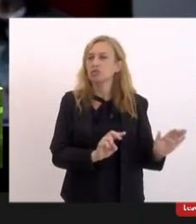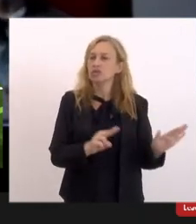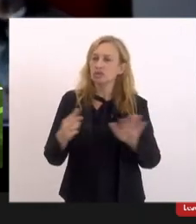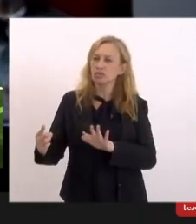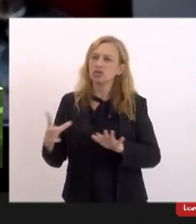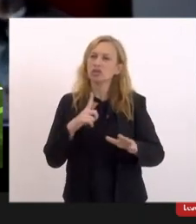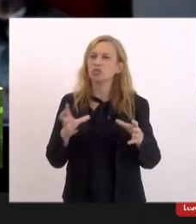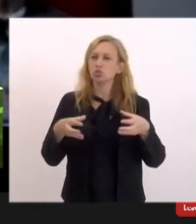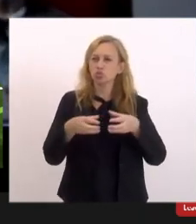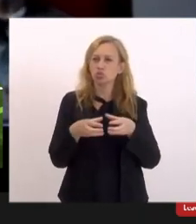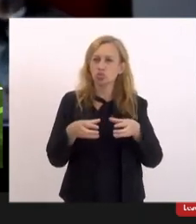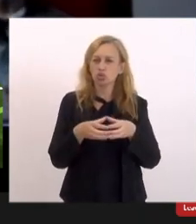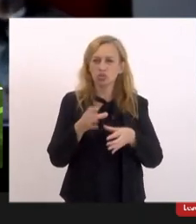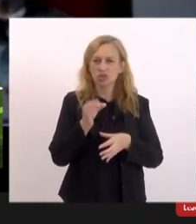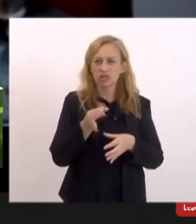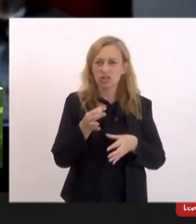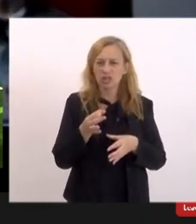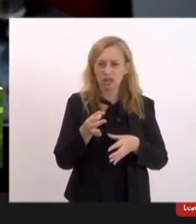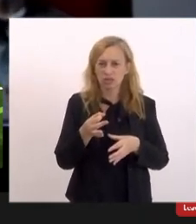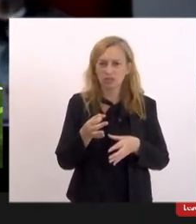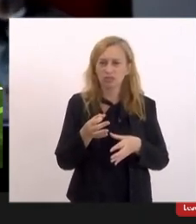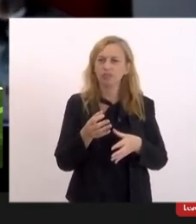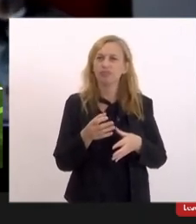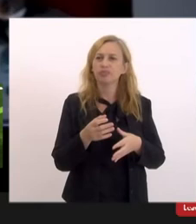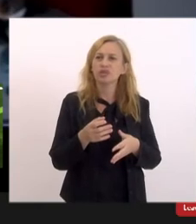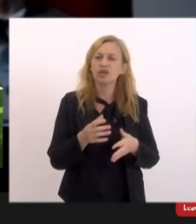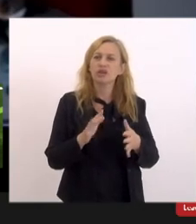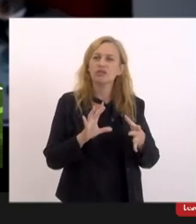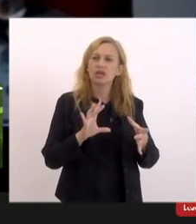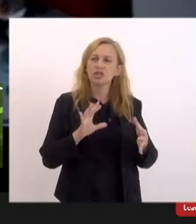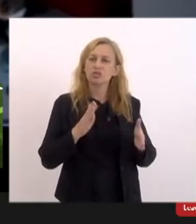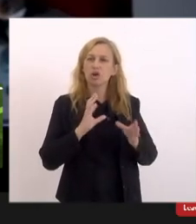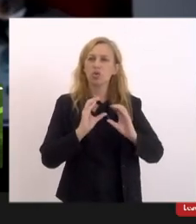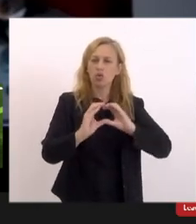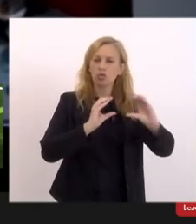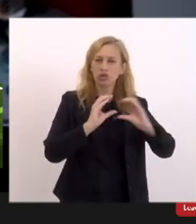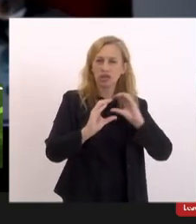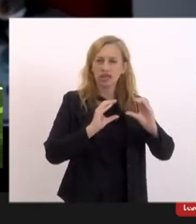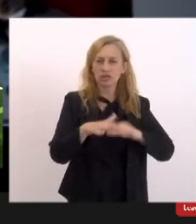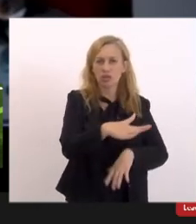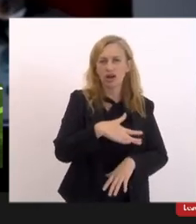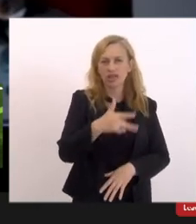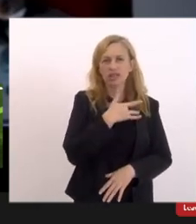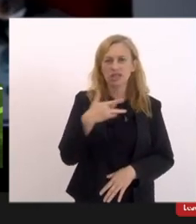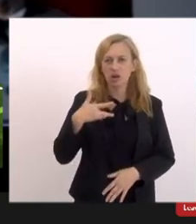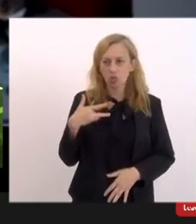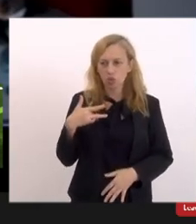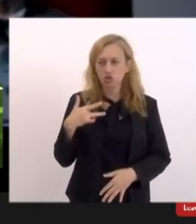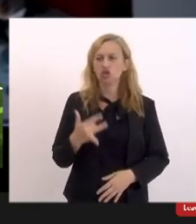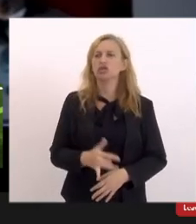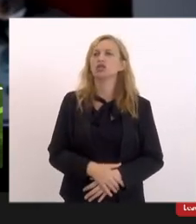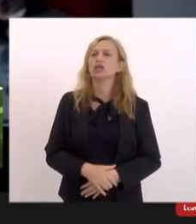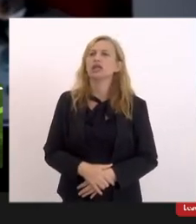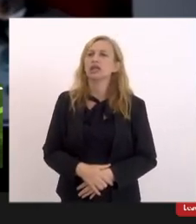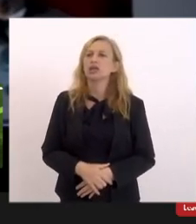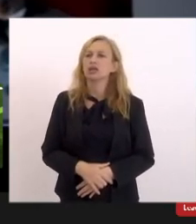específica que ela faz uma interlocução com a saúde. A nossa interlocução com a saúde,